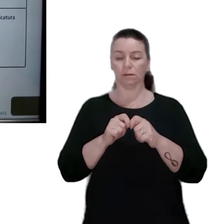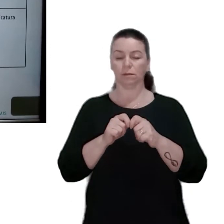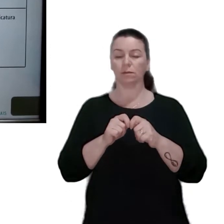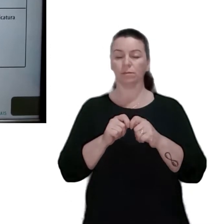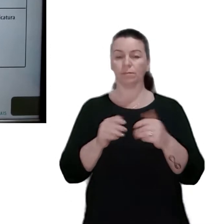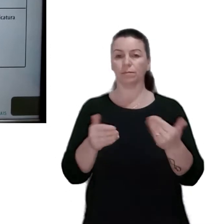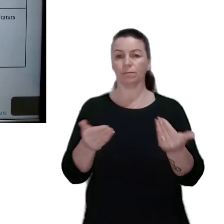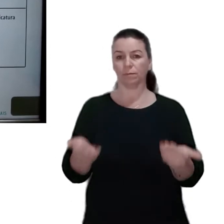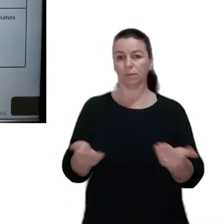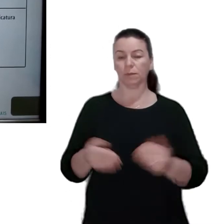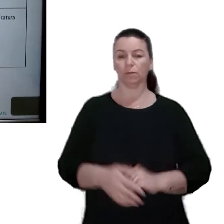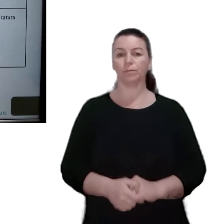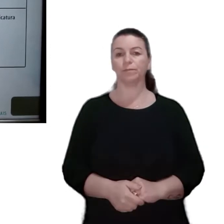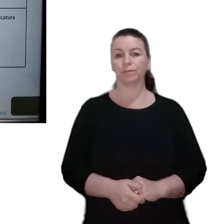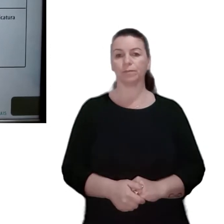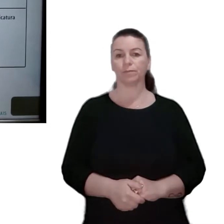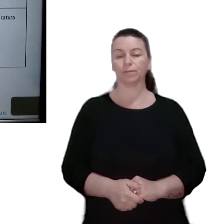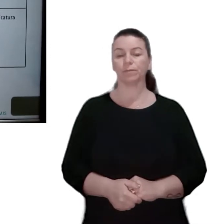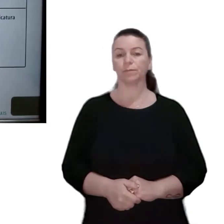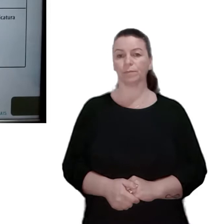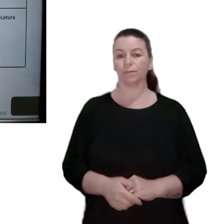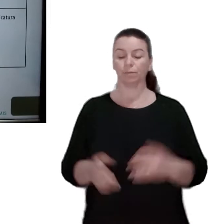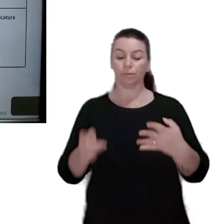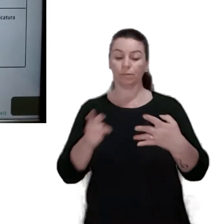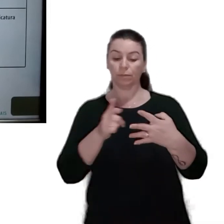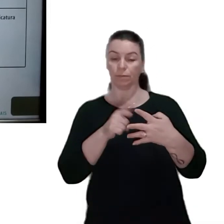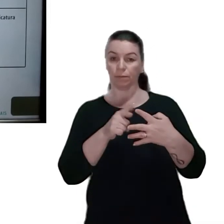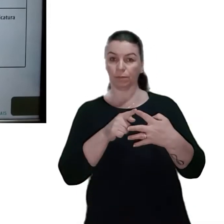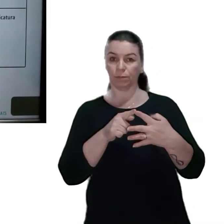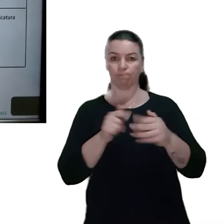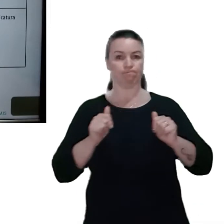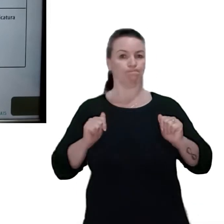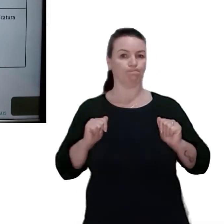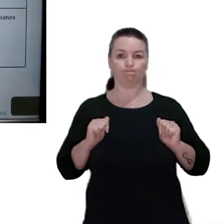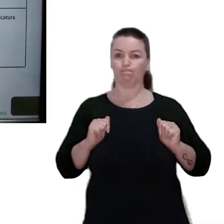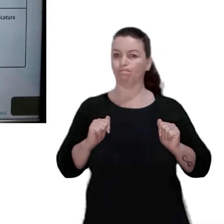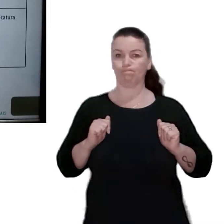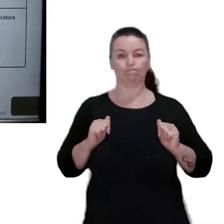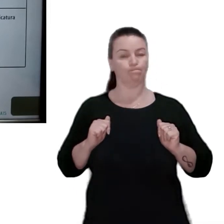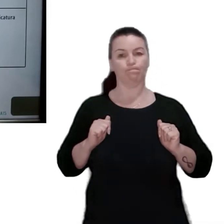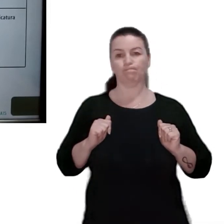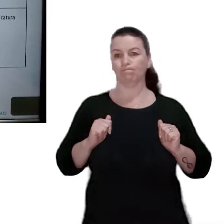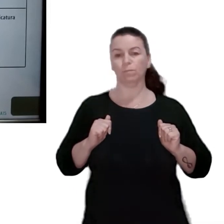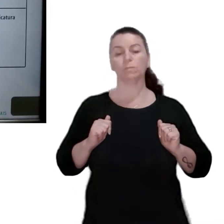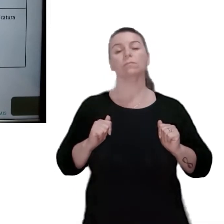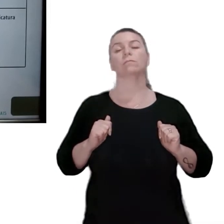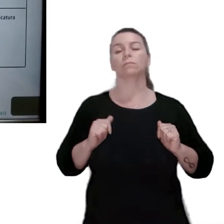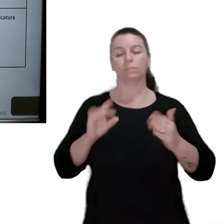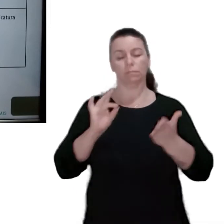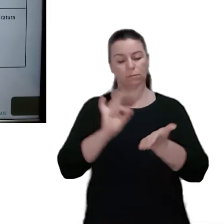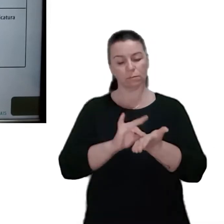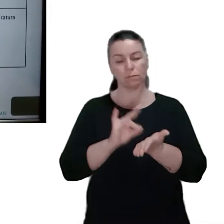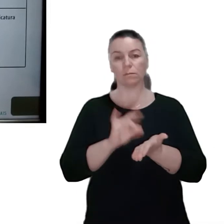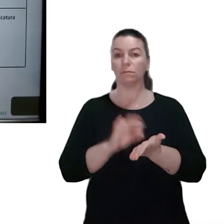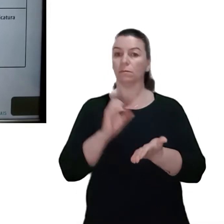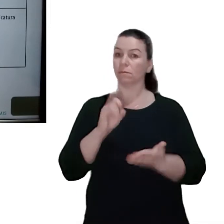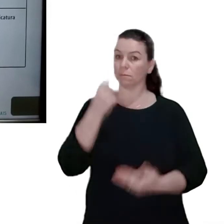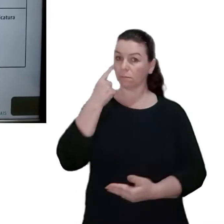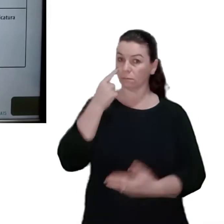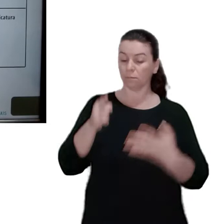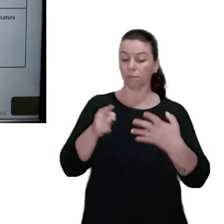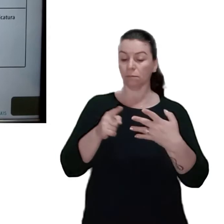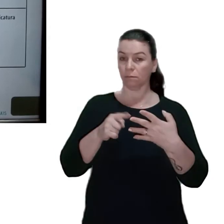bem. Declaração de Ana. Não fui eu. De fato, se eu considerar que foi